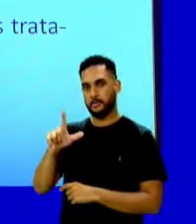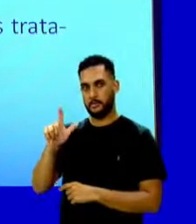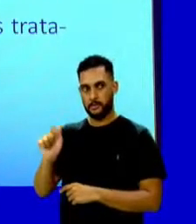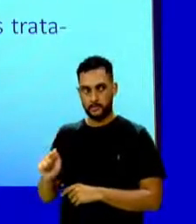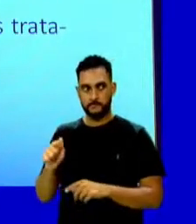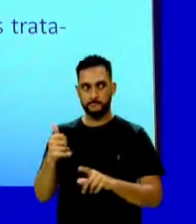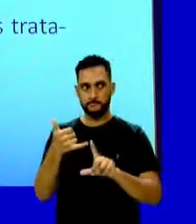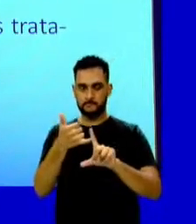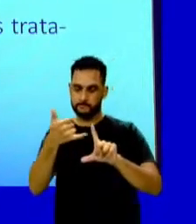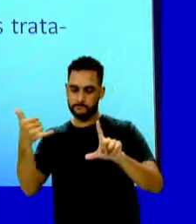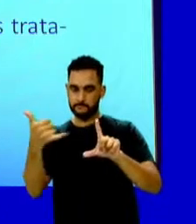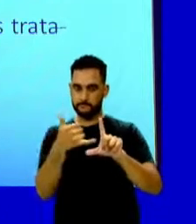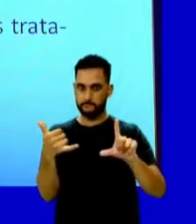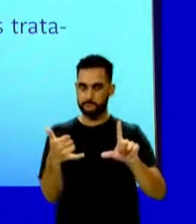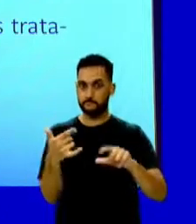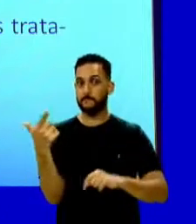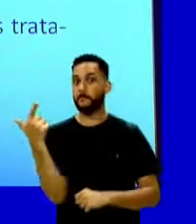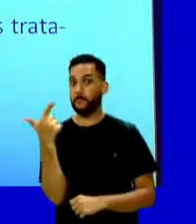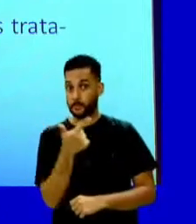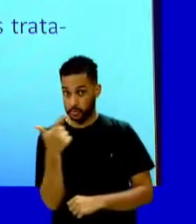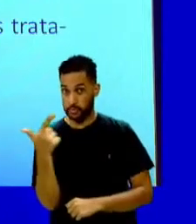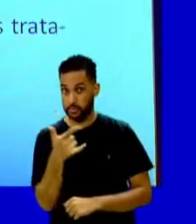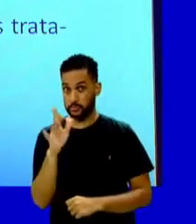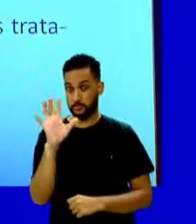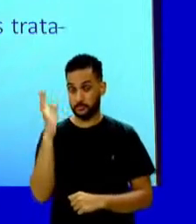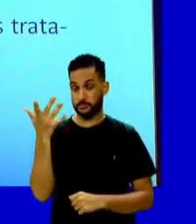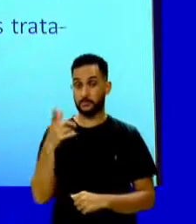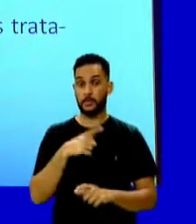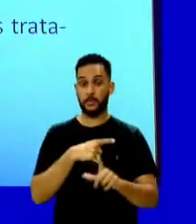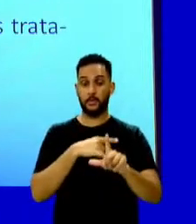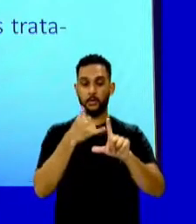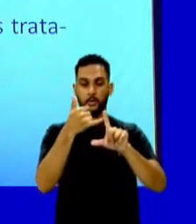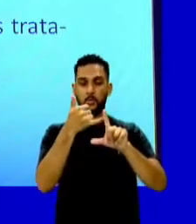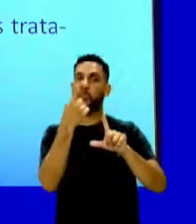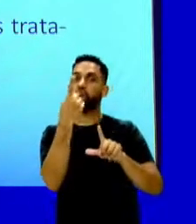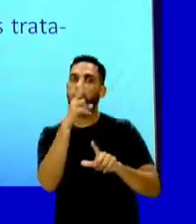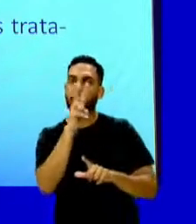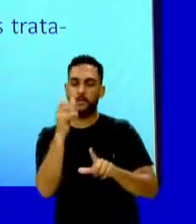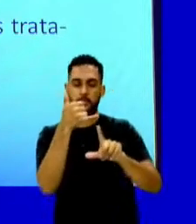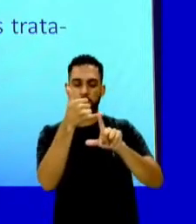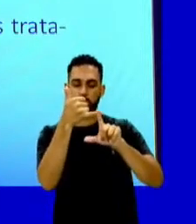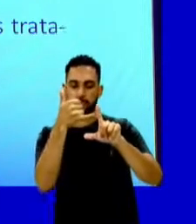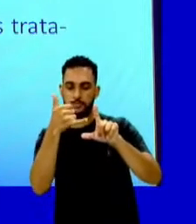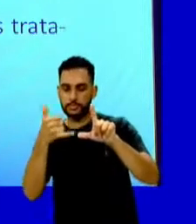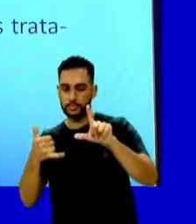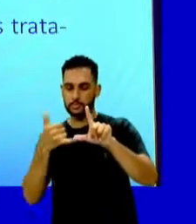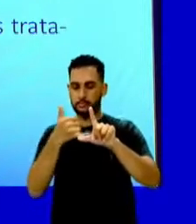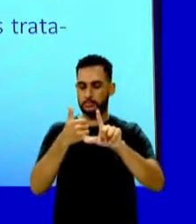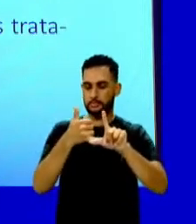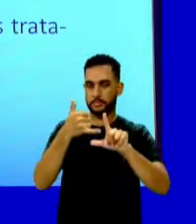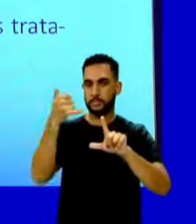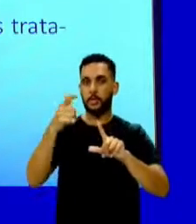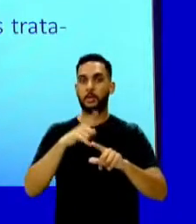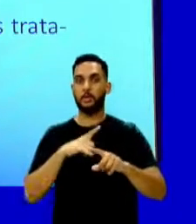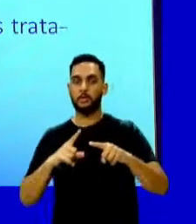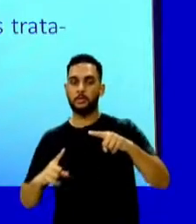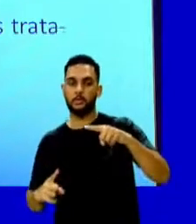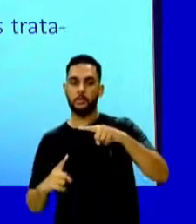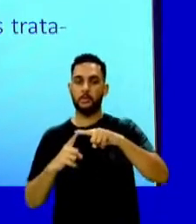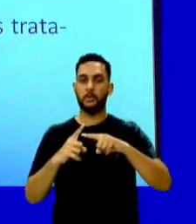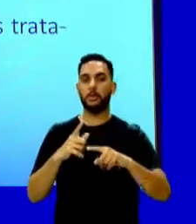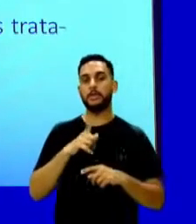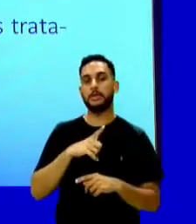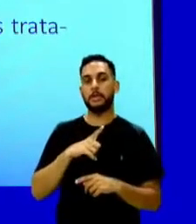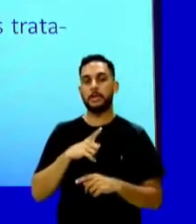gente tem a segunda situação em que as retas são se cruzam em um único ponto é diremos que as retas são